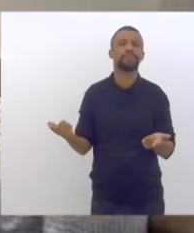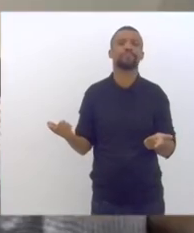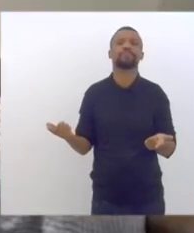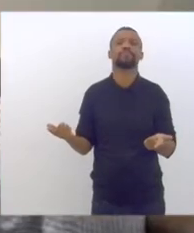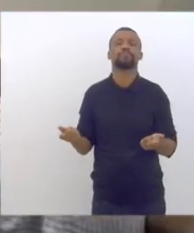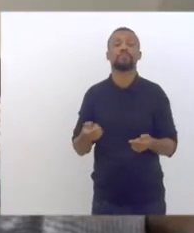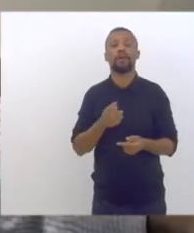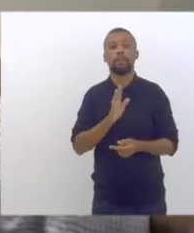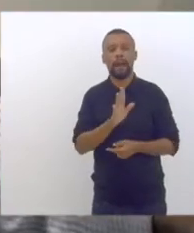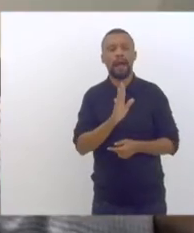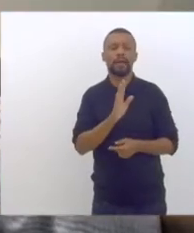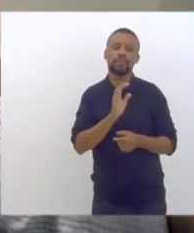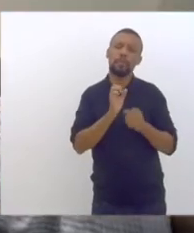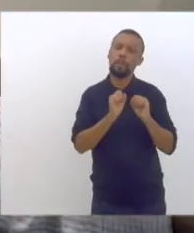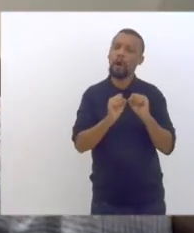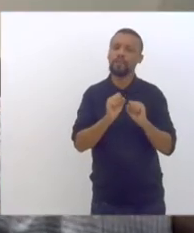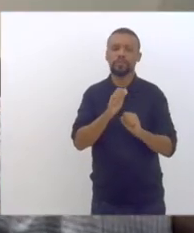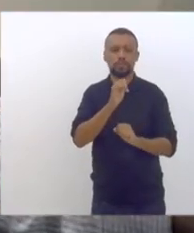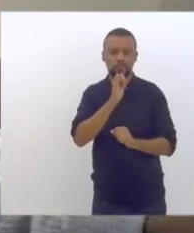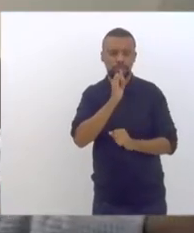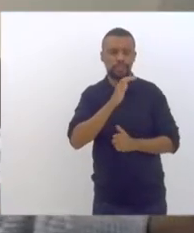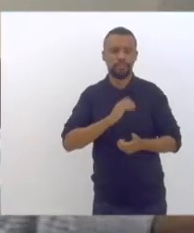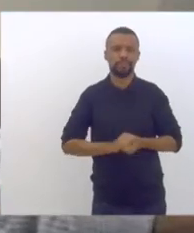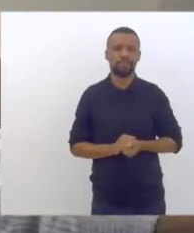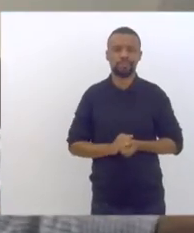Presidente Rodrigo Bacelar